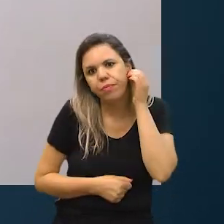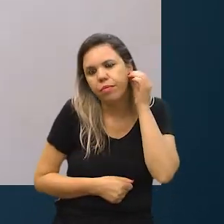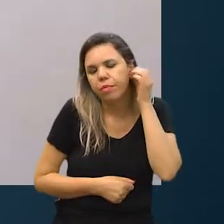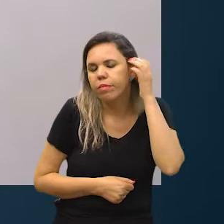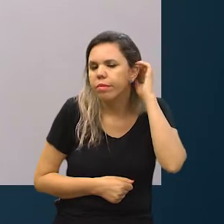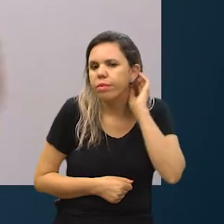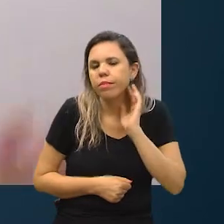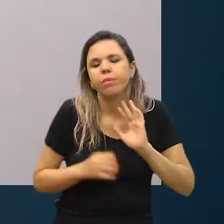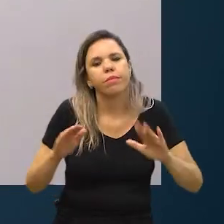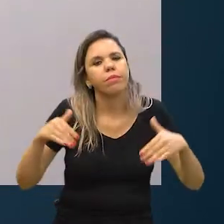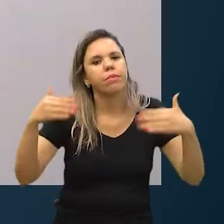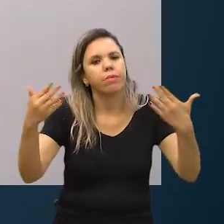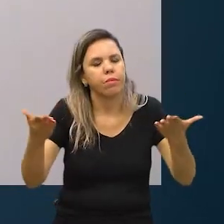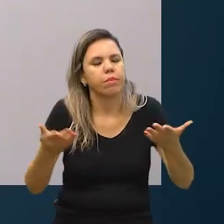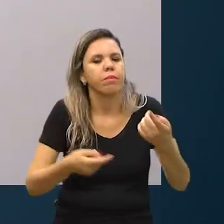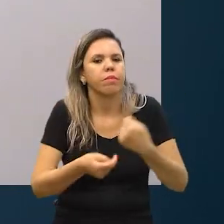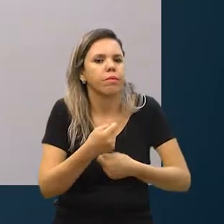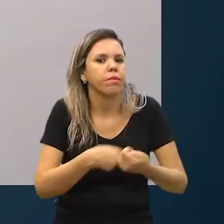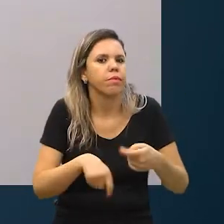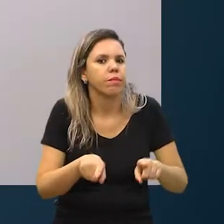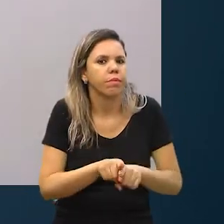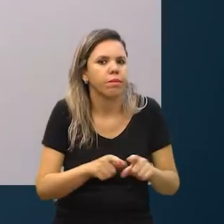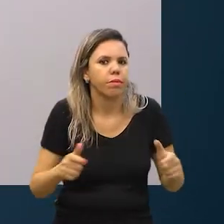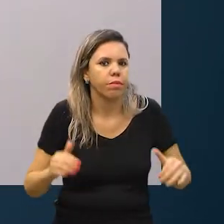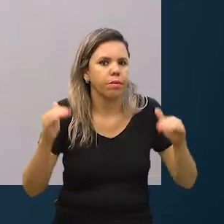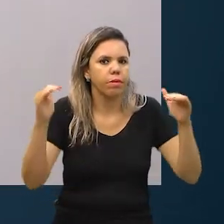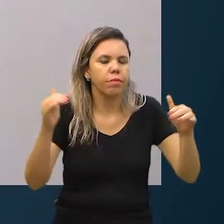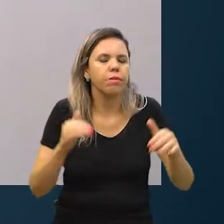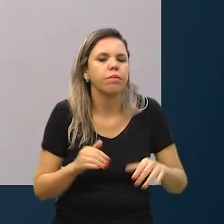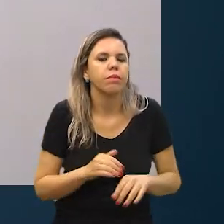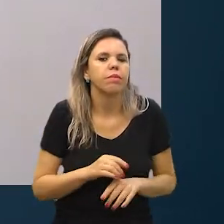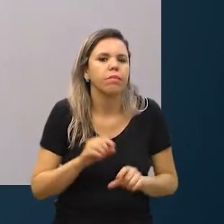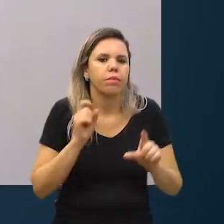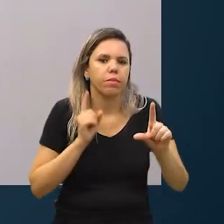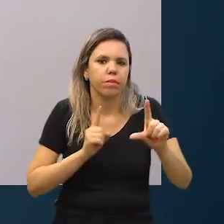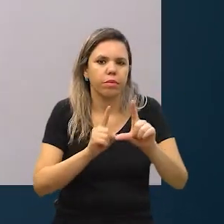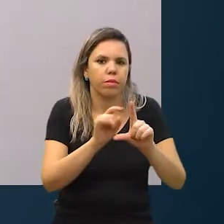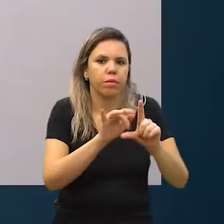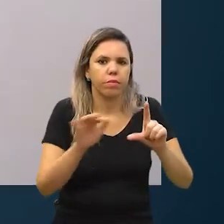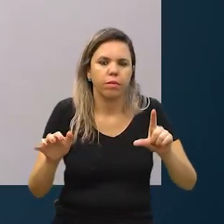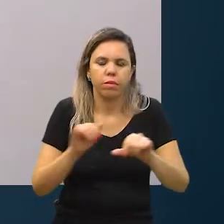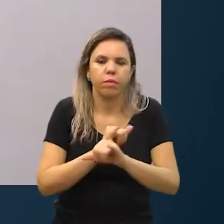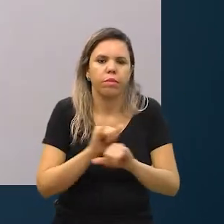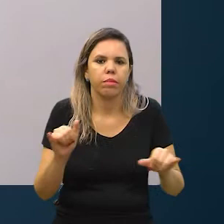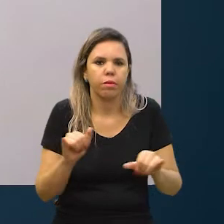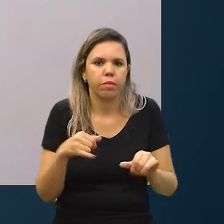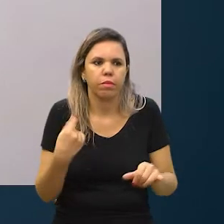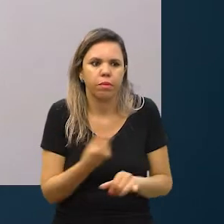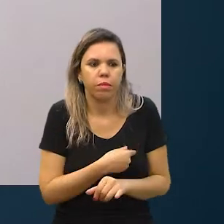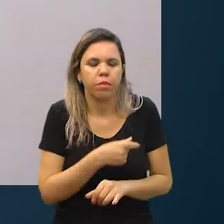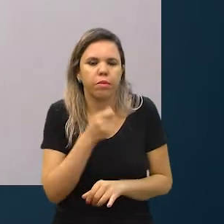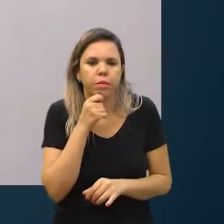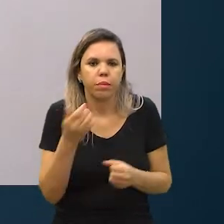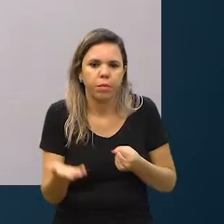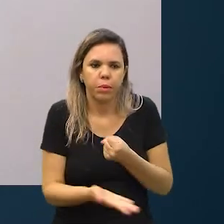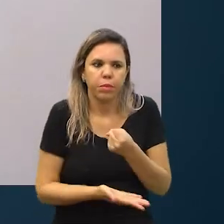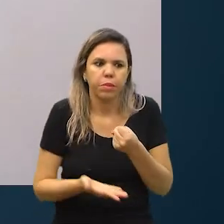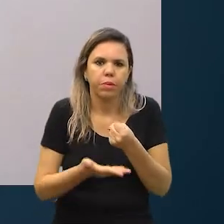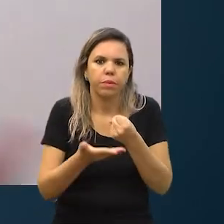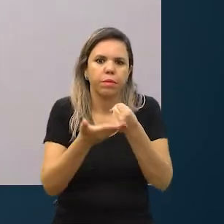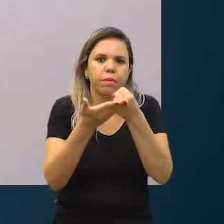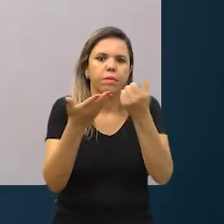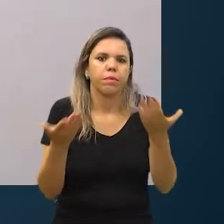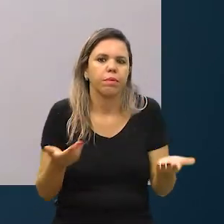mundo digital fora do agronegócio, né, os grandes influenciadores, né, as grandes mídias, a gente ainda está bem